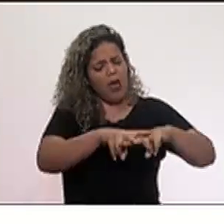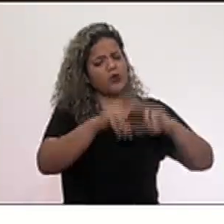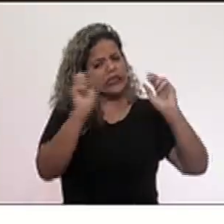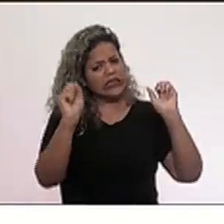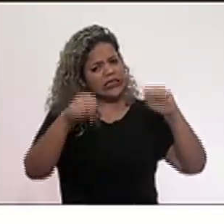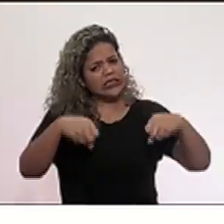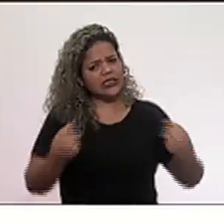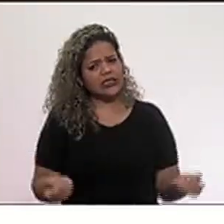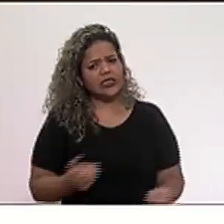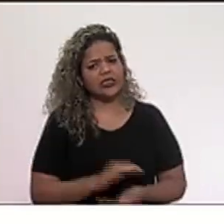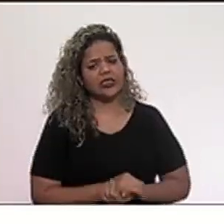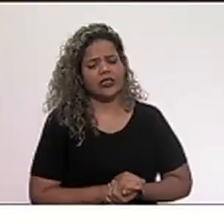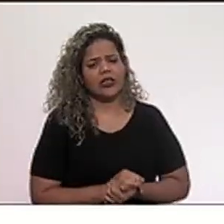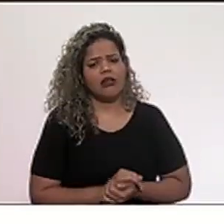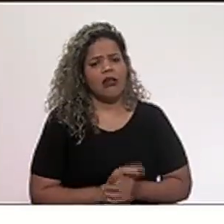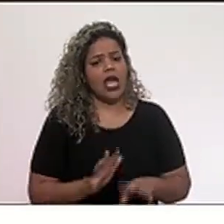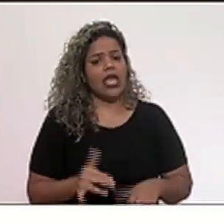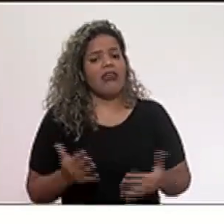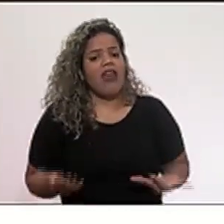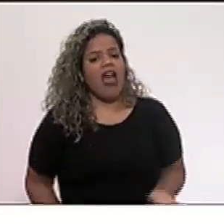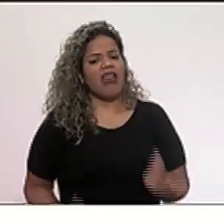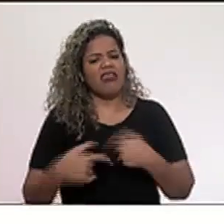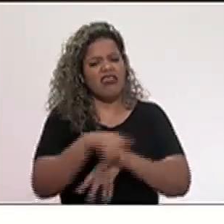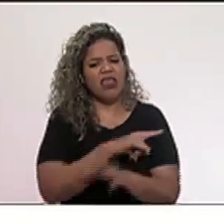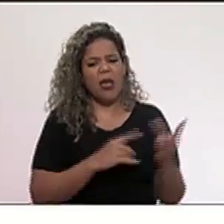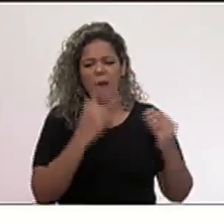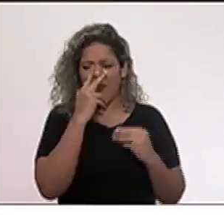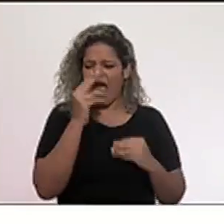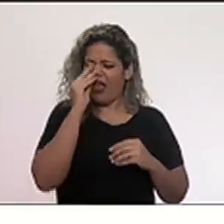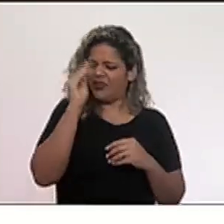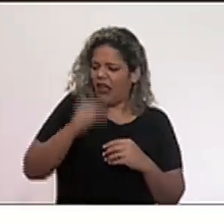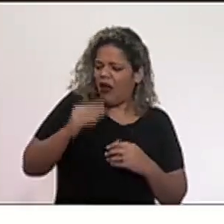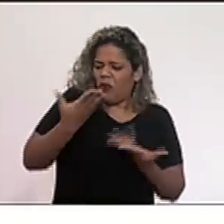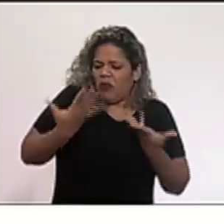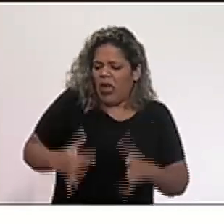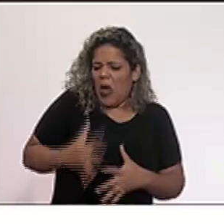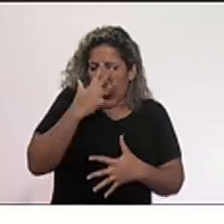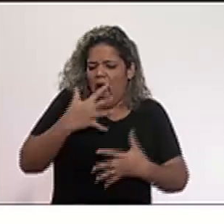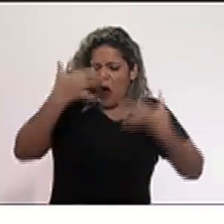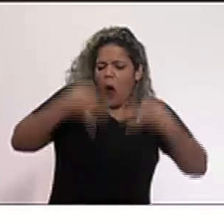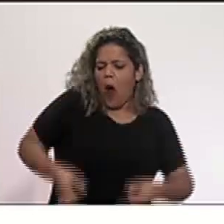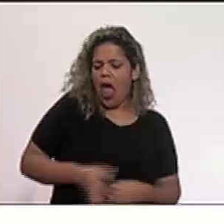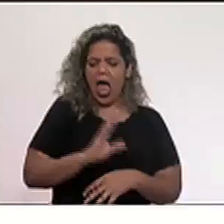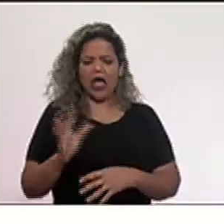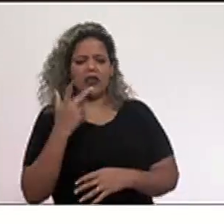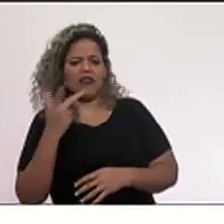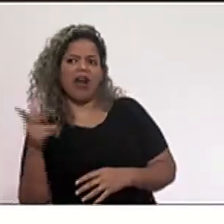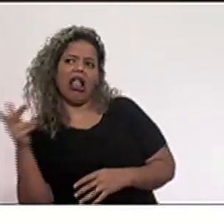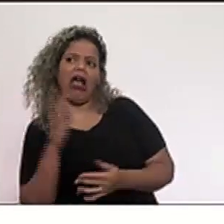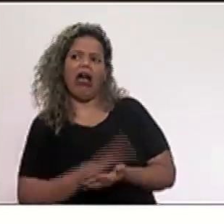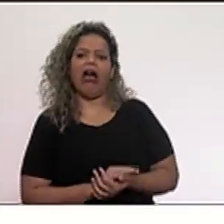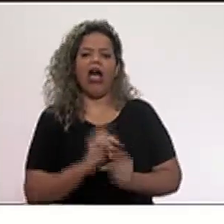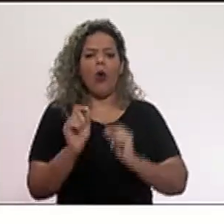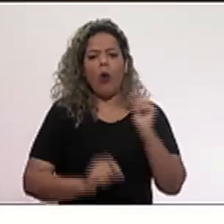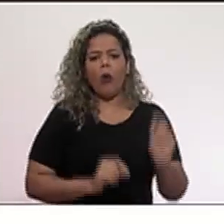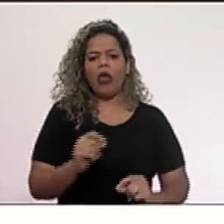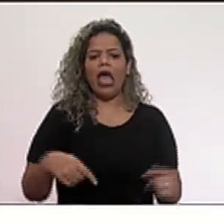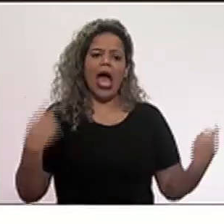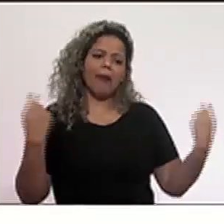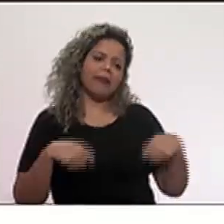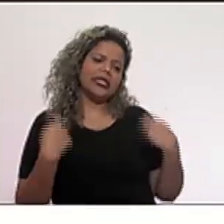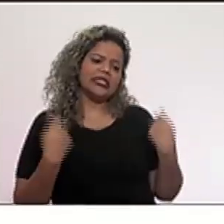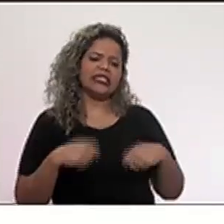cárcere. E aí deixo de lado esse politicamente correto de chamar o que deveria